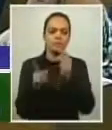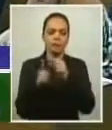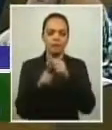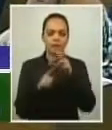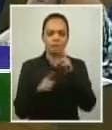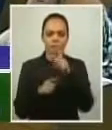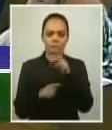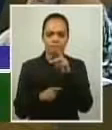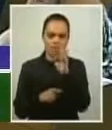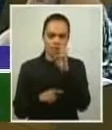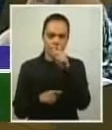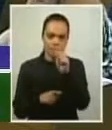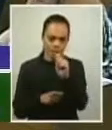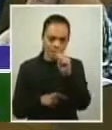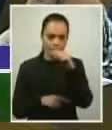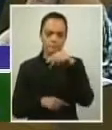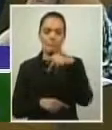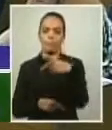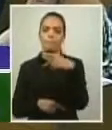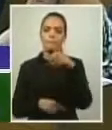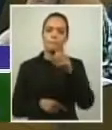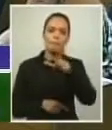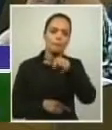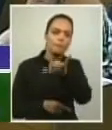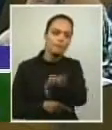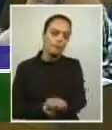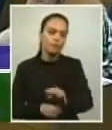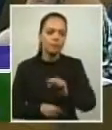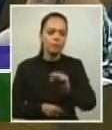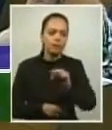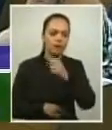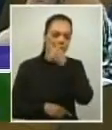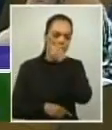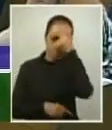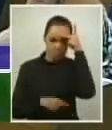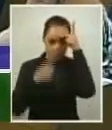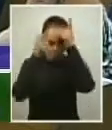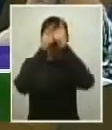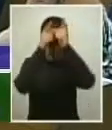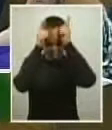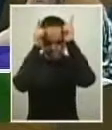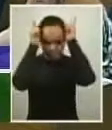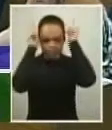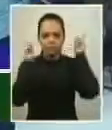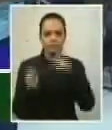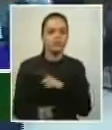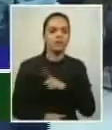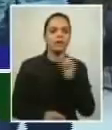Police in e os gregos inventaram é um arranjo